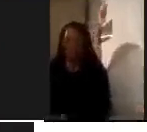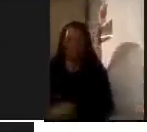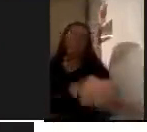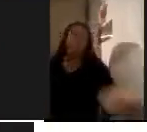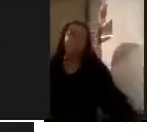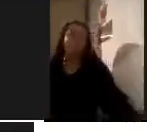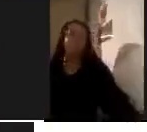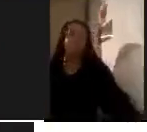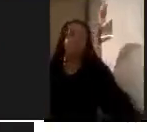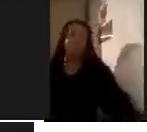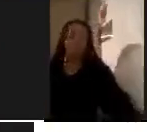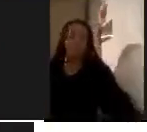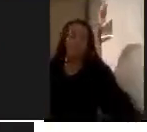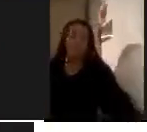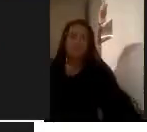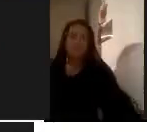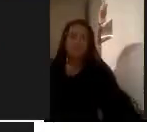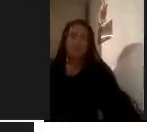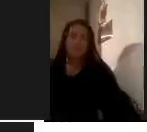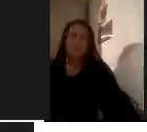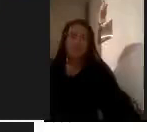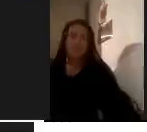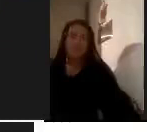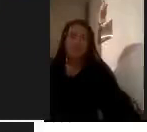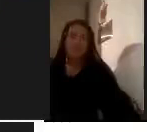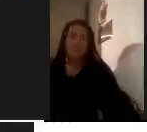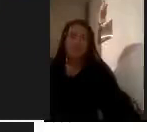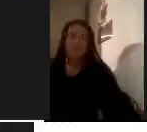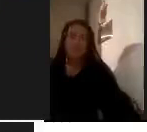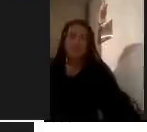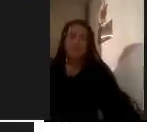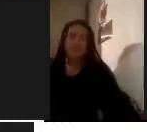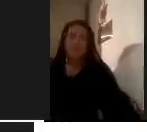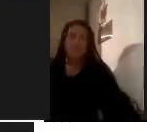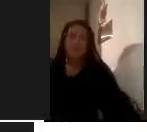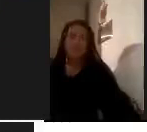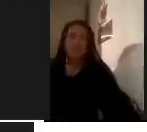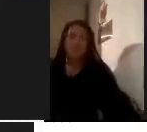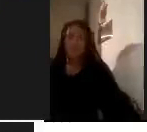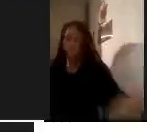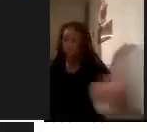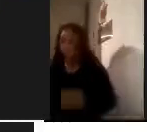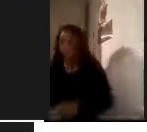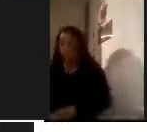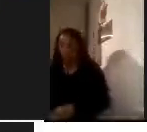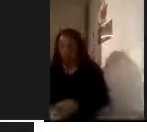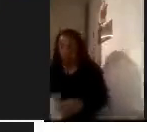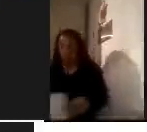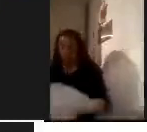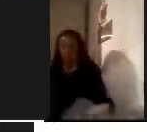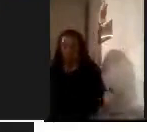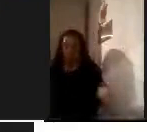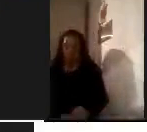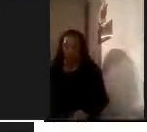Ui, esqueci o nome. Uma inflamação da mama, chama mastite. Mastite. Tá? Então, pode dar isso aí.